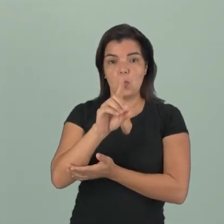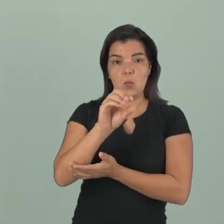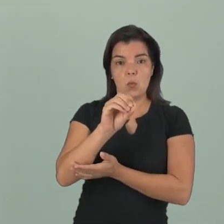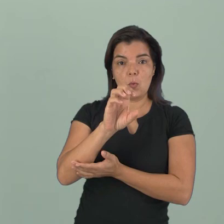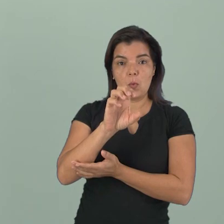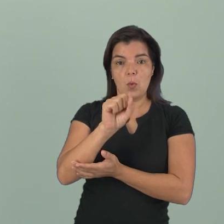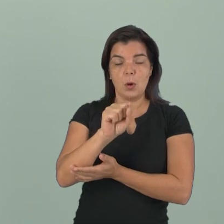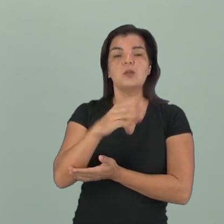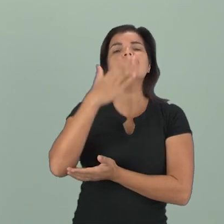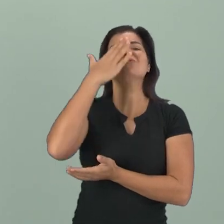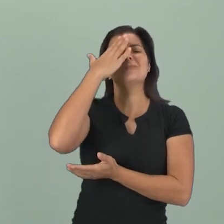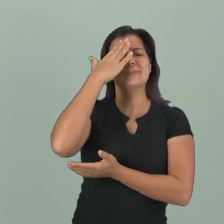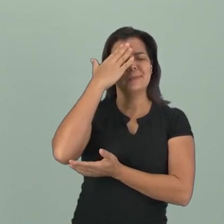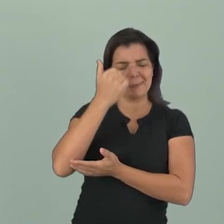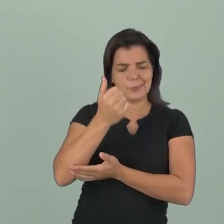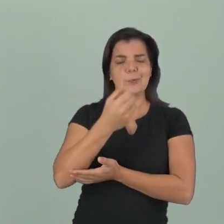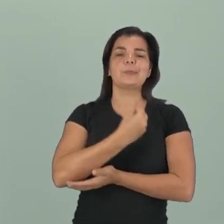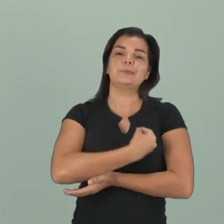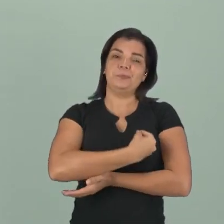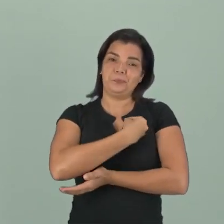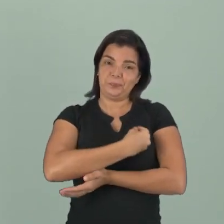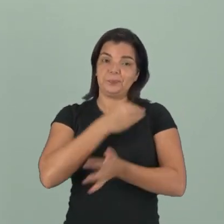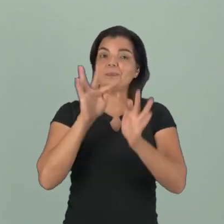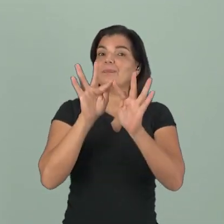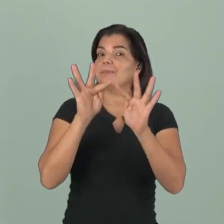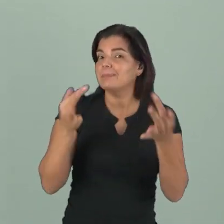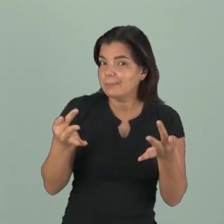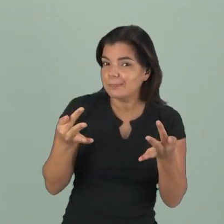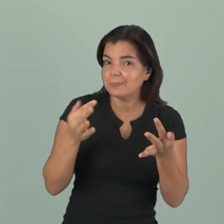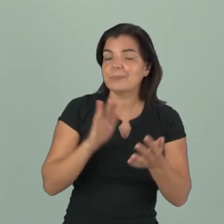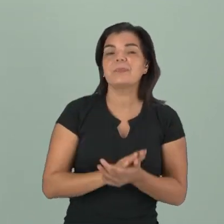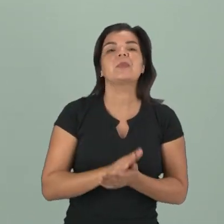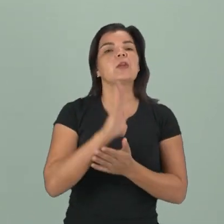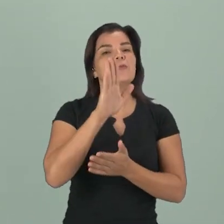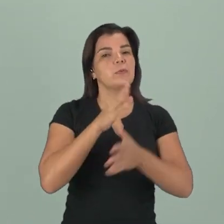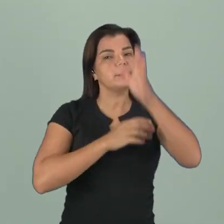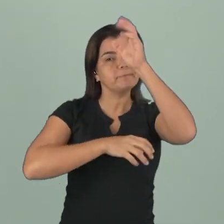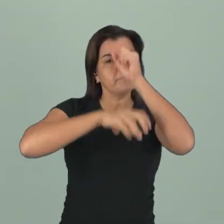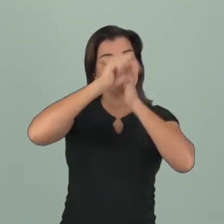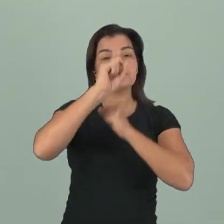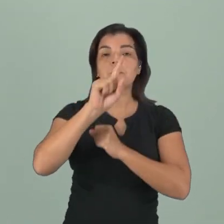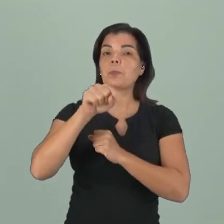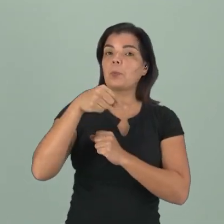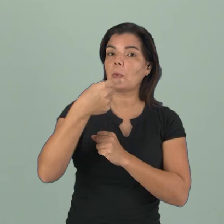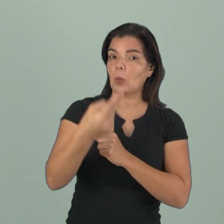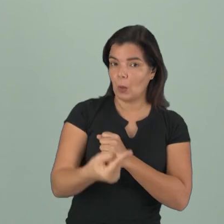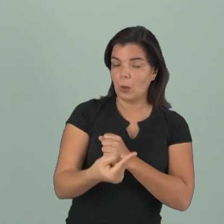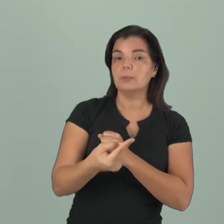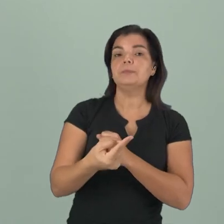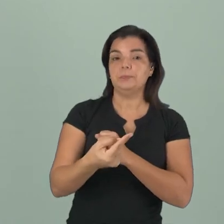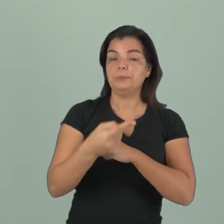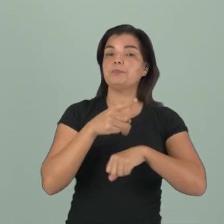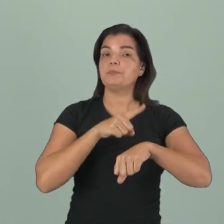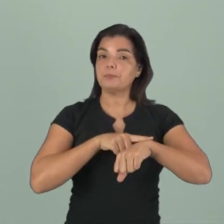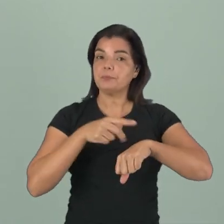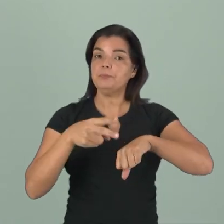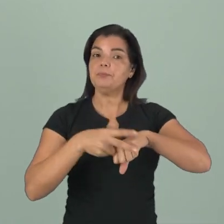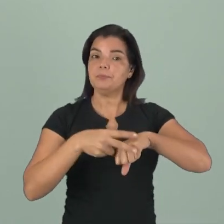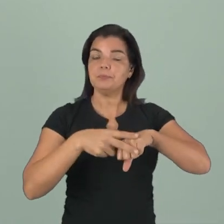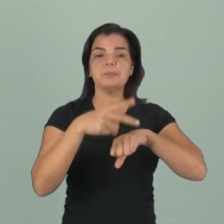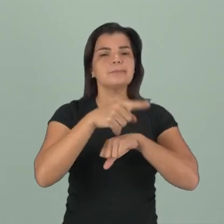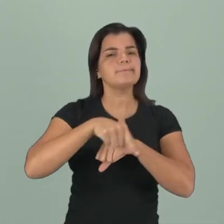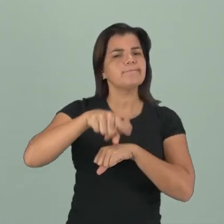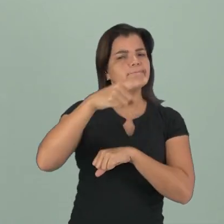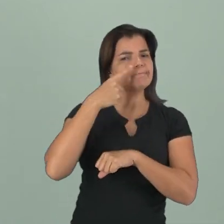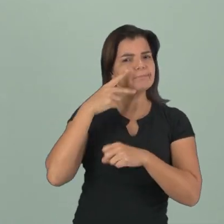já sabe que essa pergunta está no presente simples. A gente vai aprender posteriormente outros tempos verbais e vocês